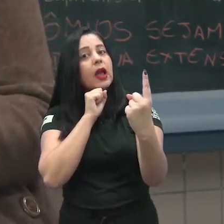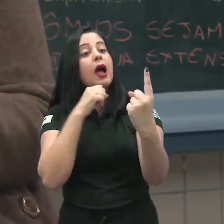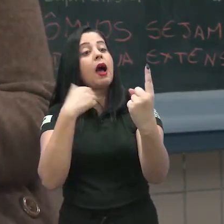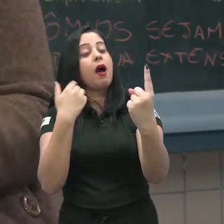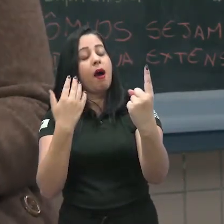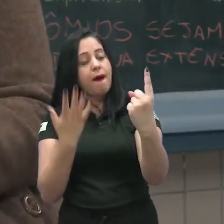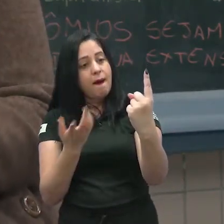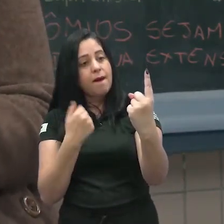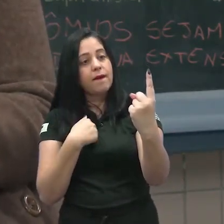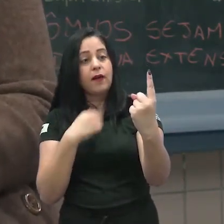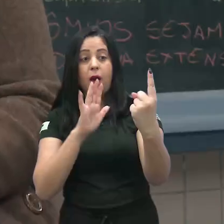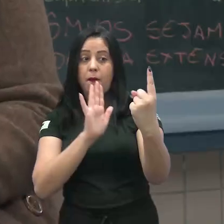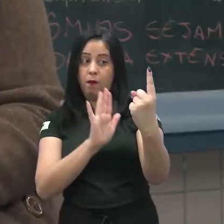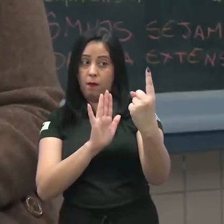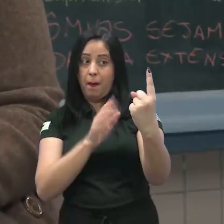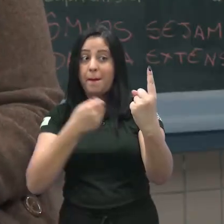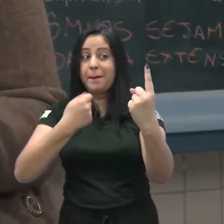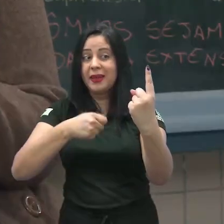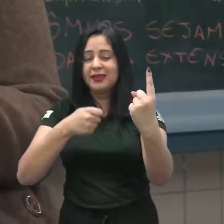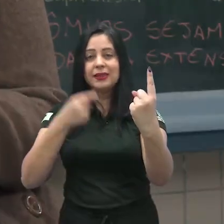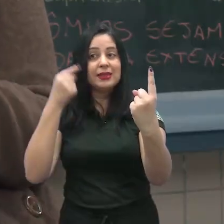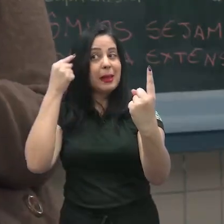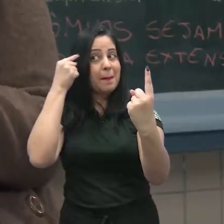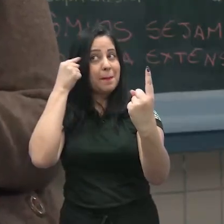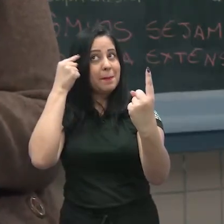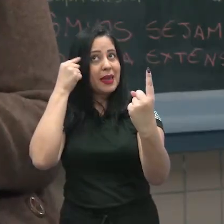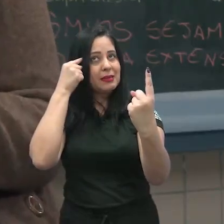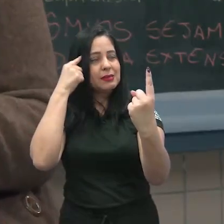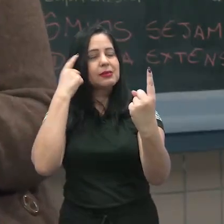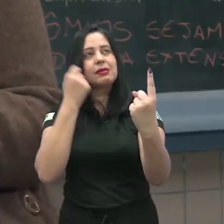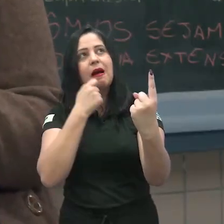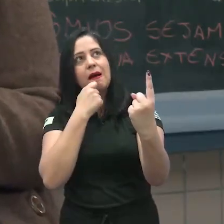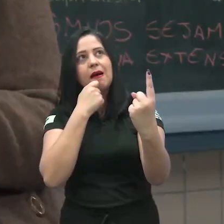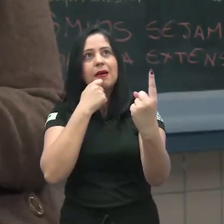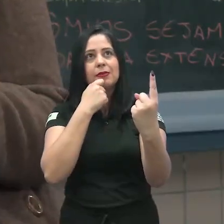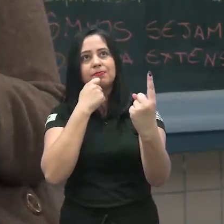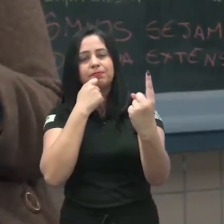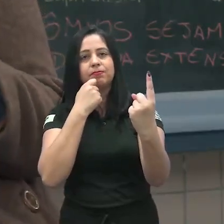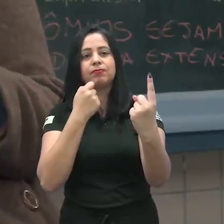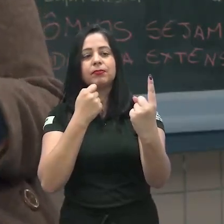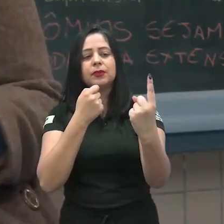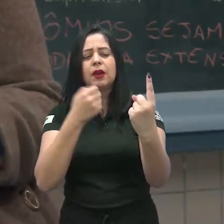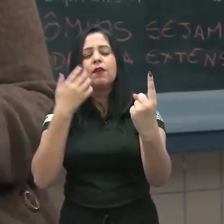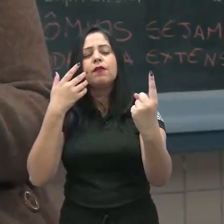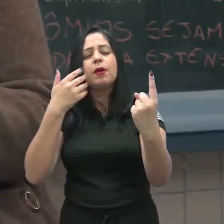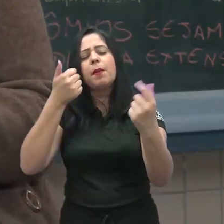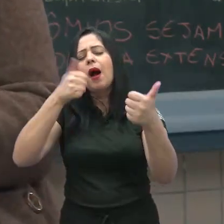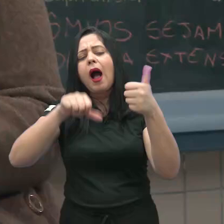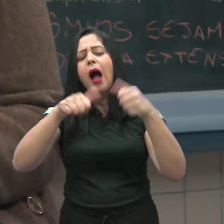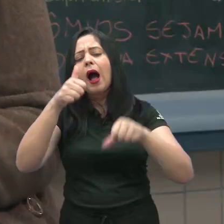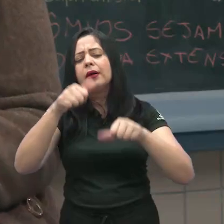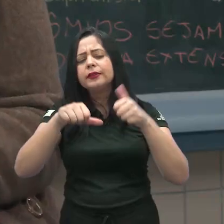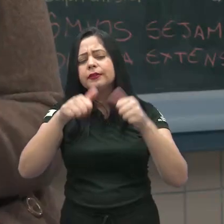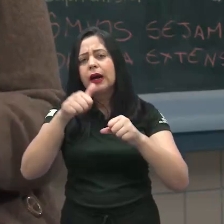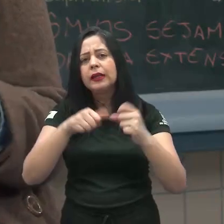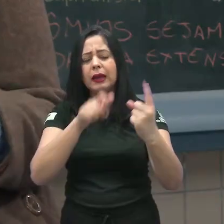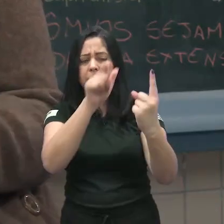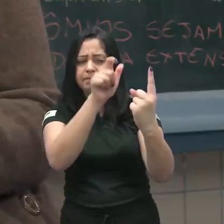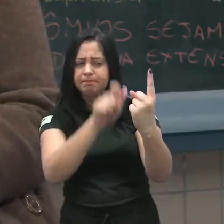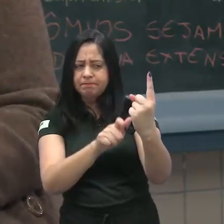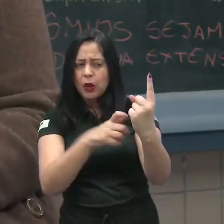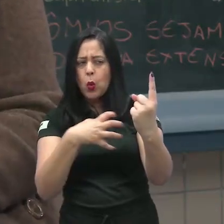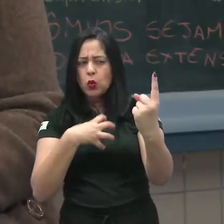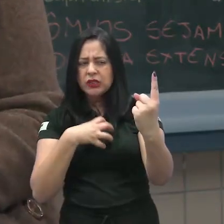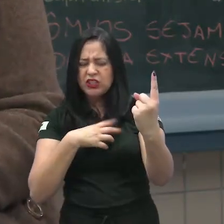convidar o paciente a pensar, né, se existe ali uma frequência alta do que a